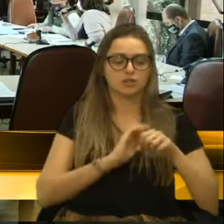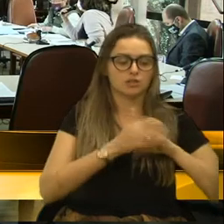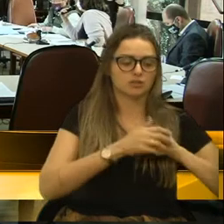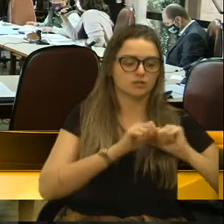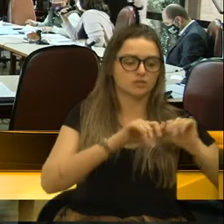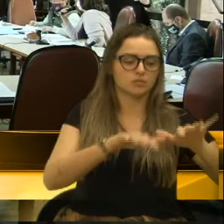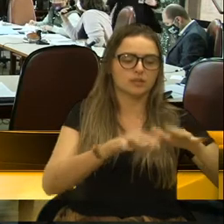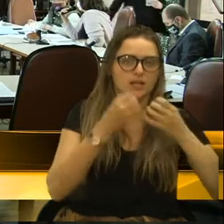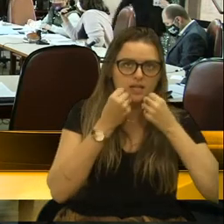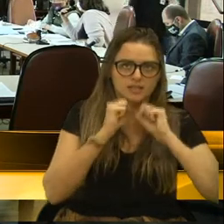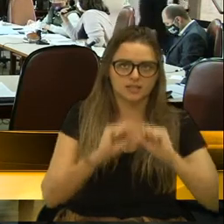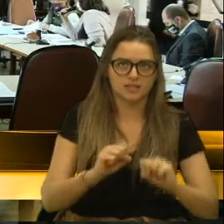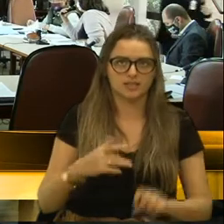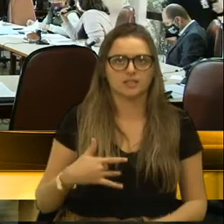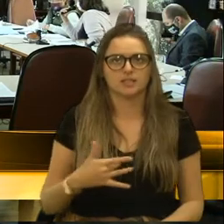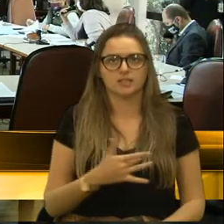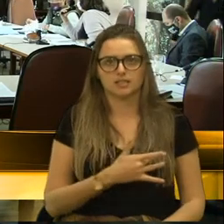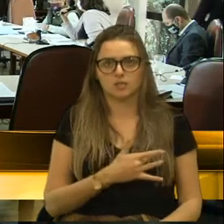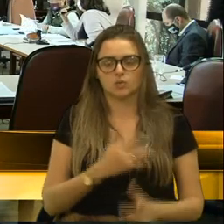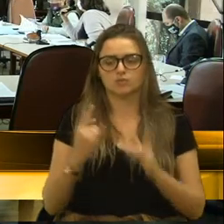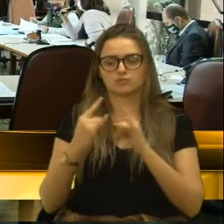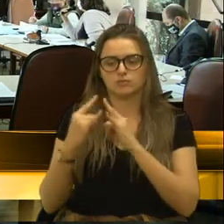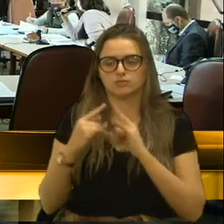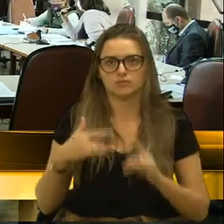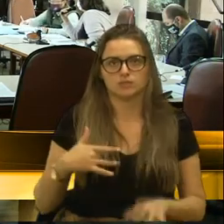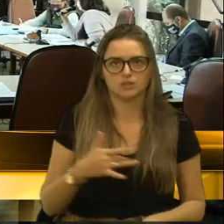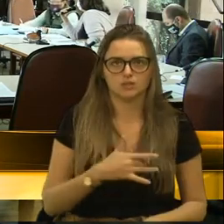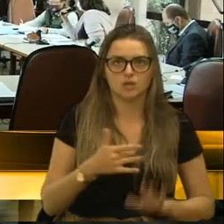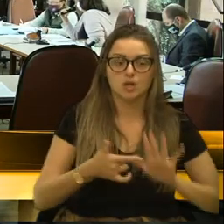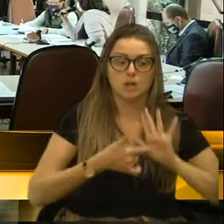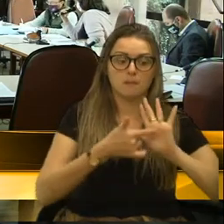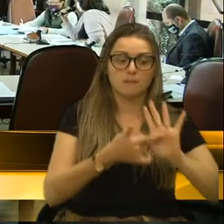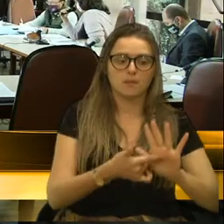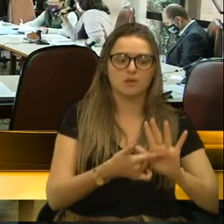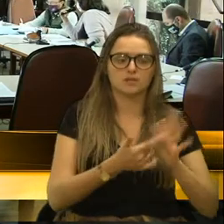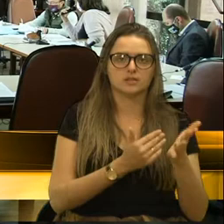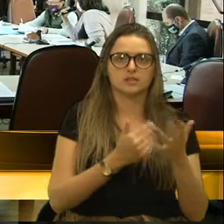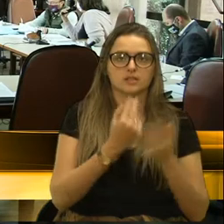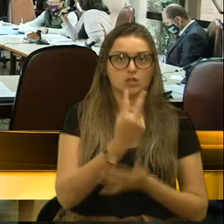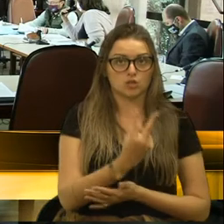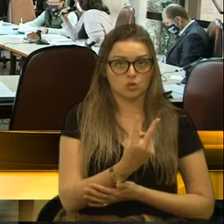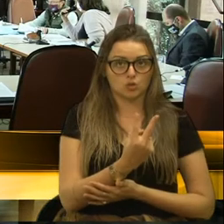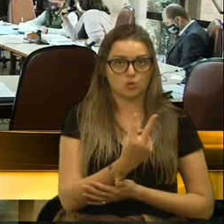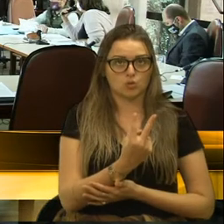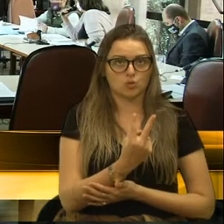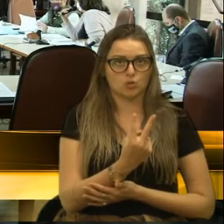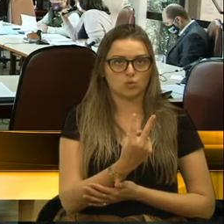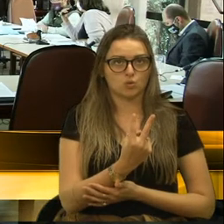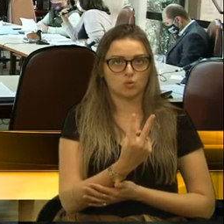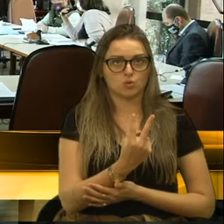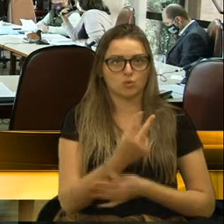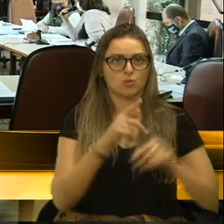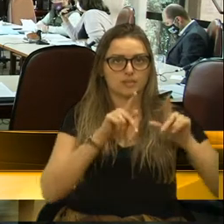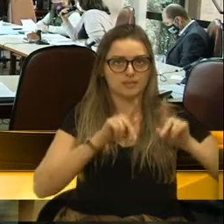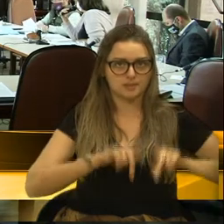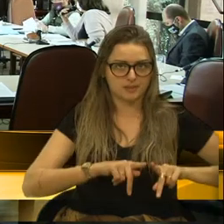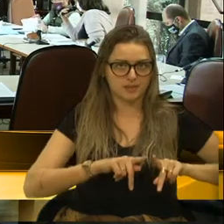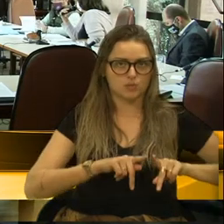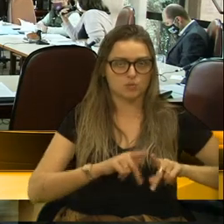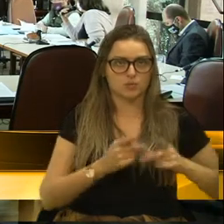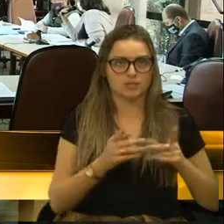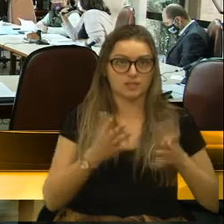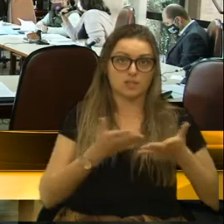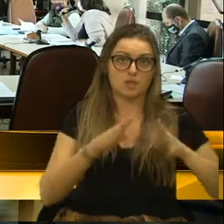Secretaria de Saúde, os órgãos de saúde, eles apontam que, a partir de 2 casos na mesma empresa, já é considerado